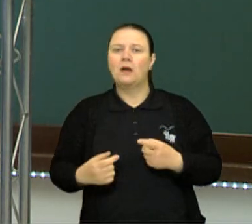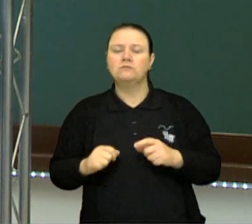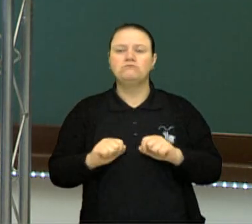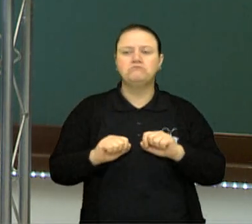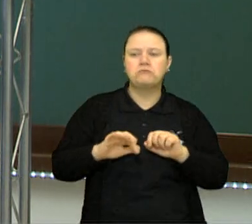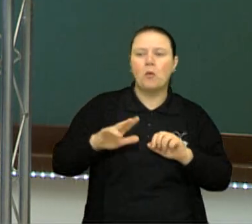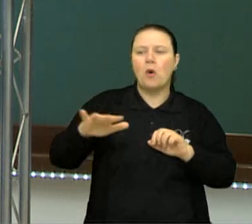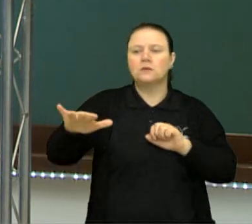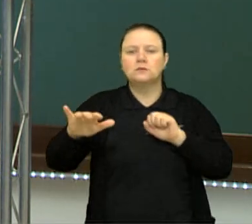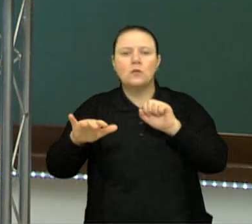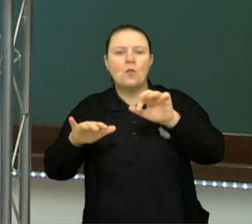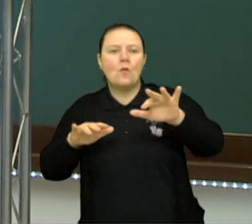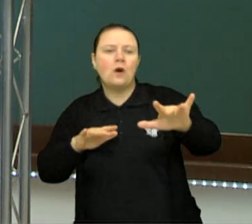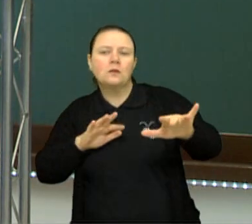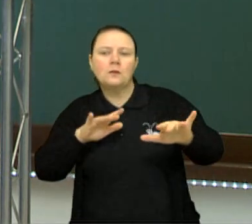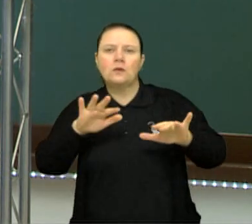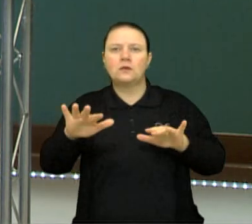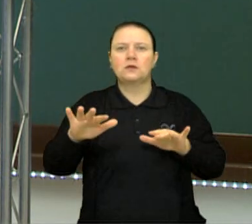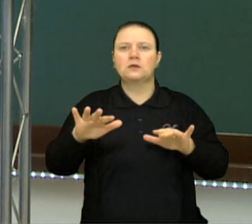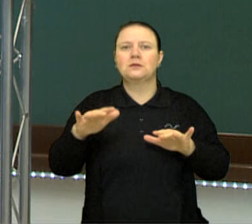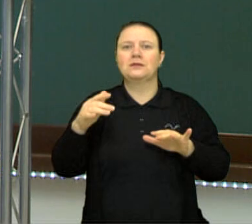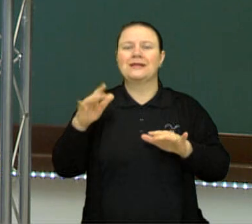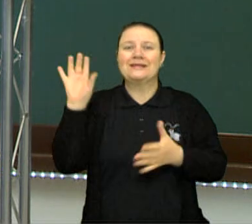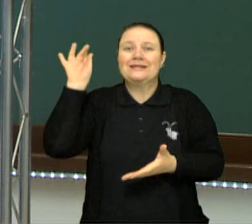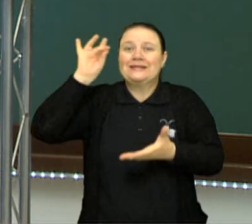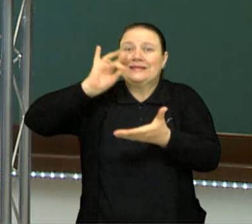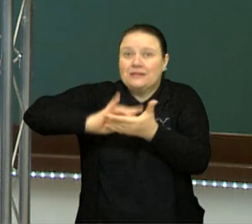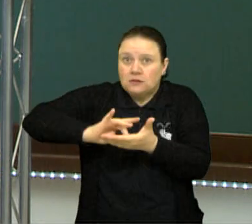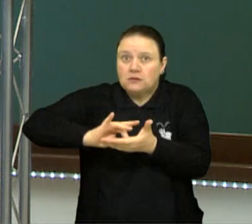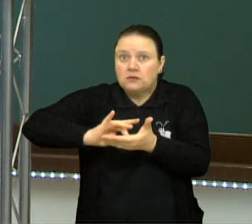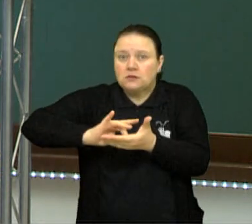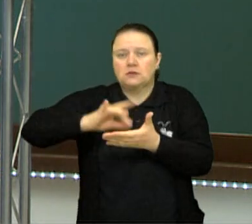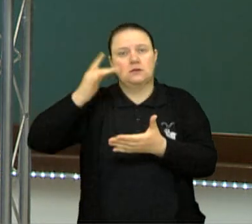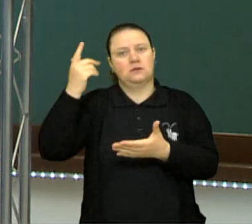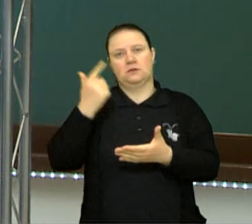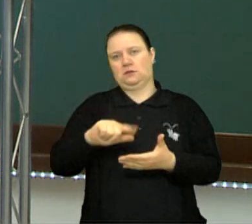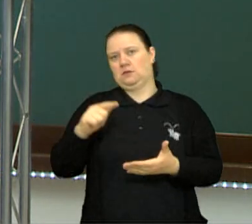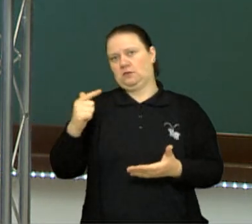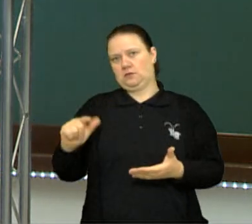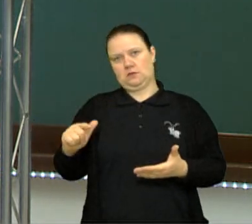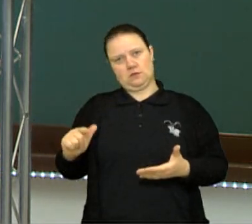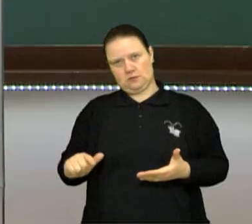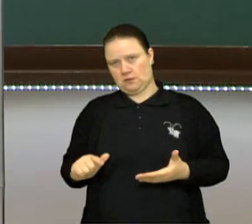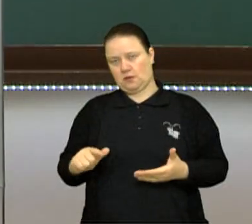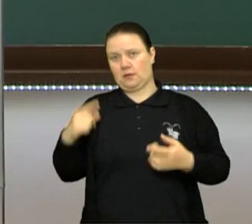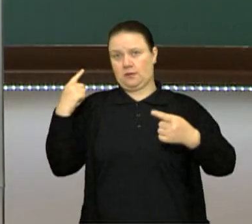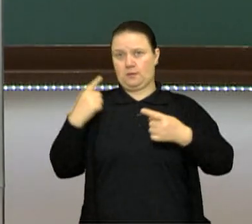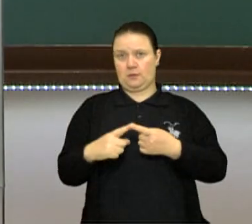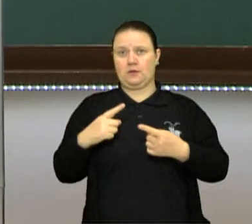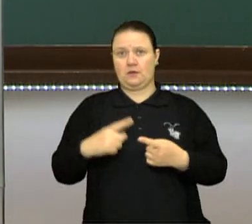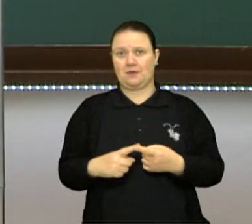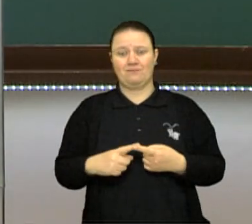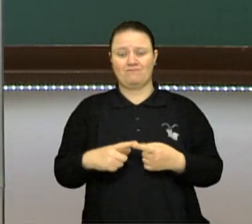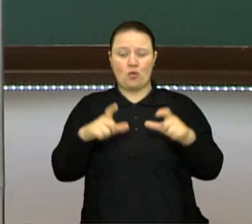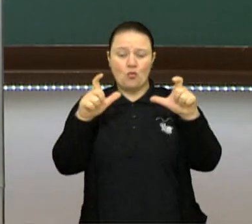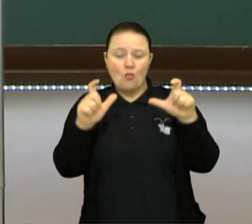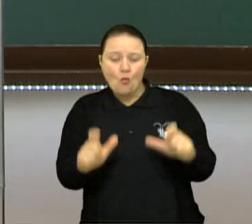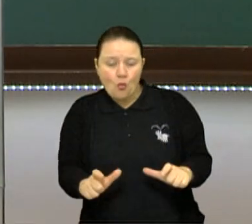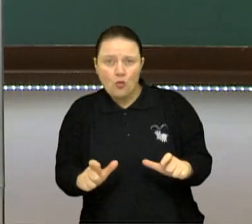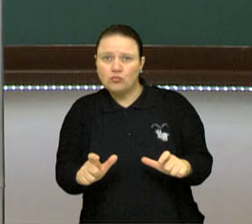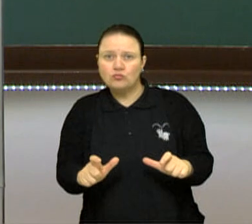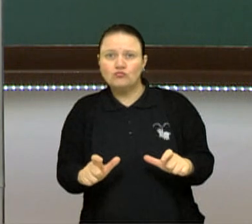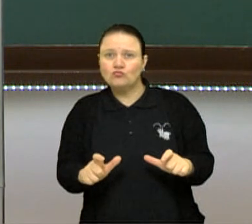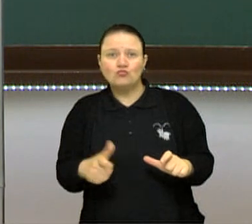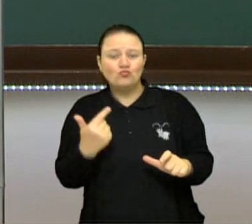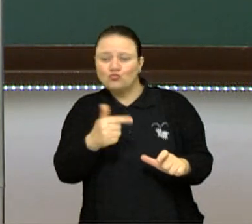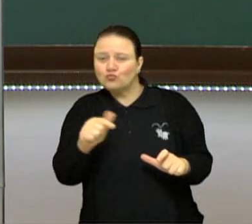tem uma absoluta certeza deste volume. Por quê? Porque eles não têm uma conotação específica de lugar. Então, a